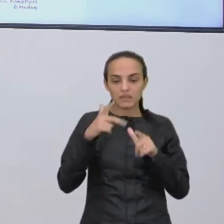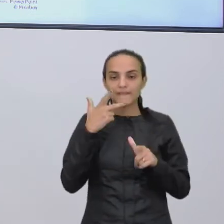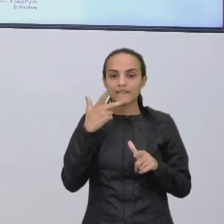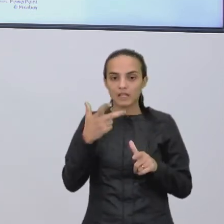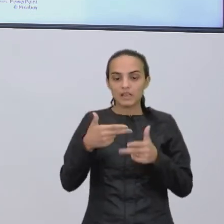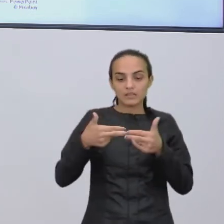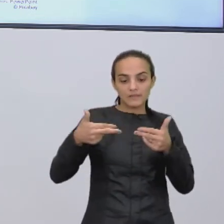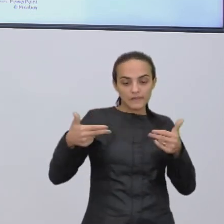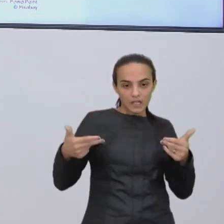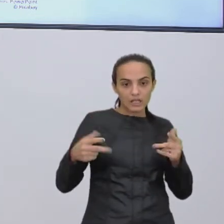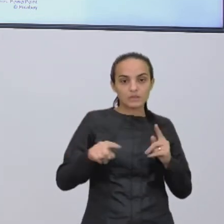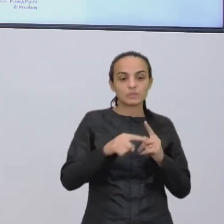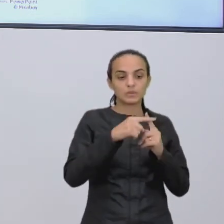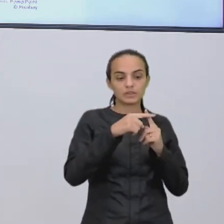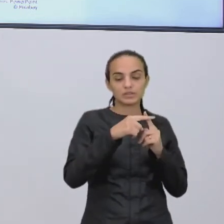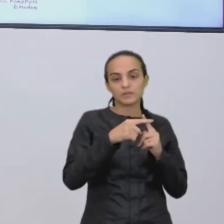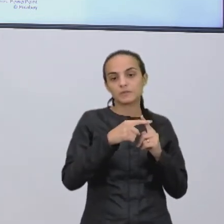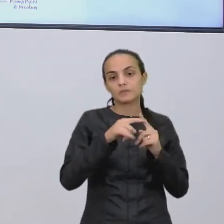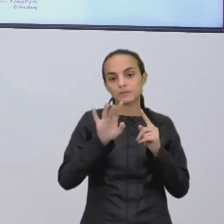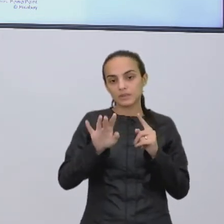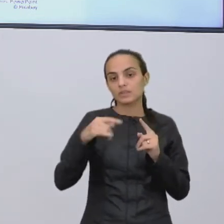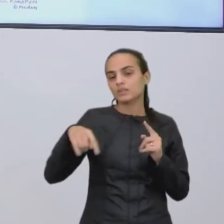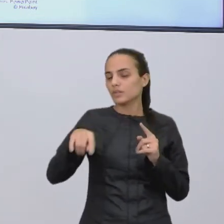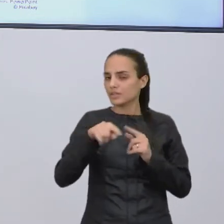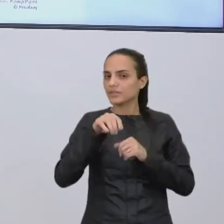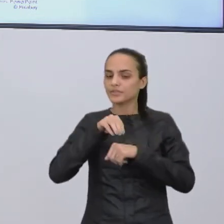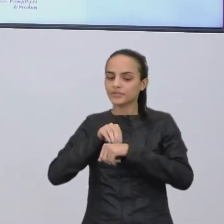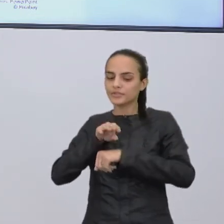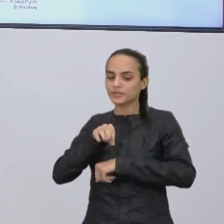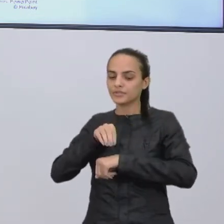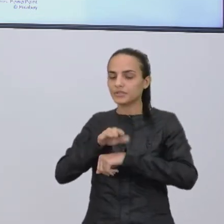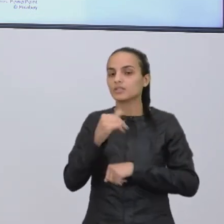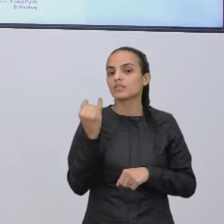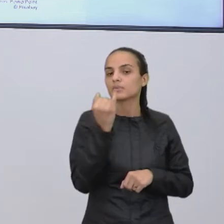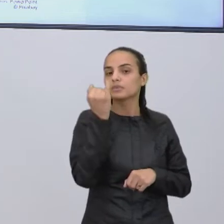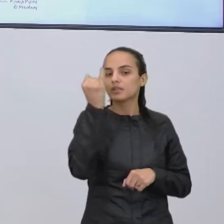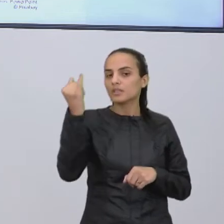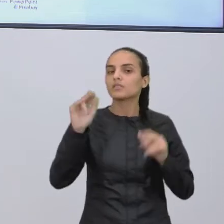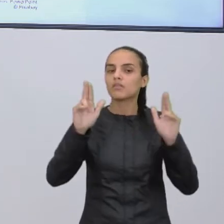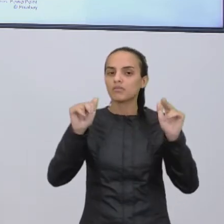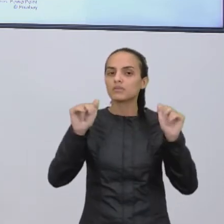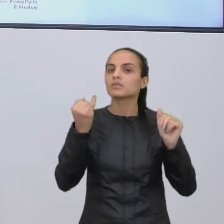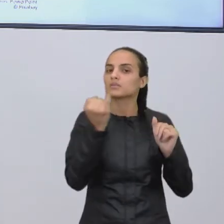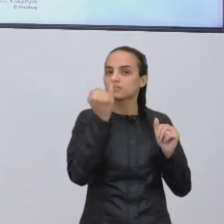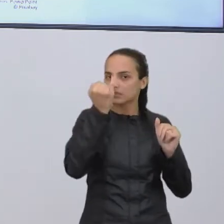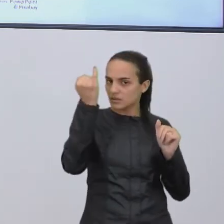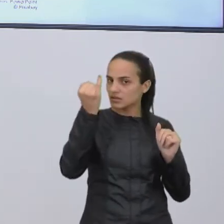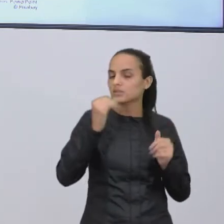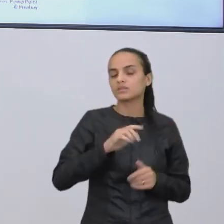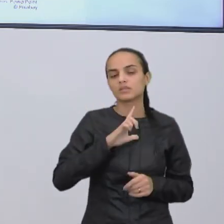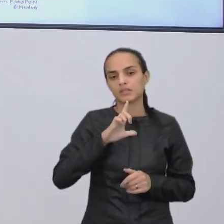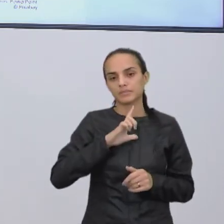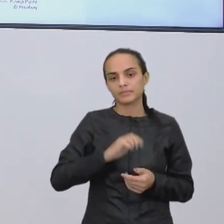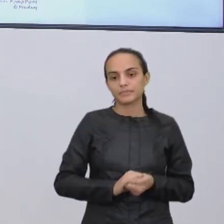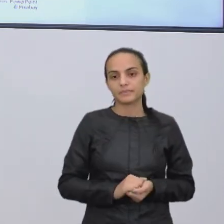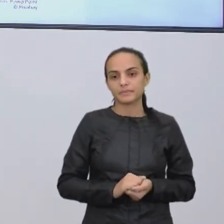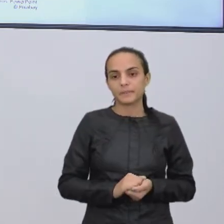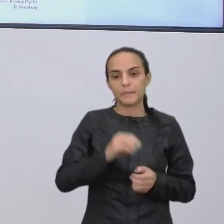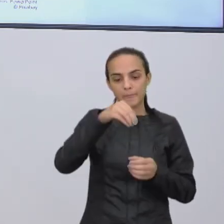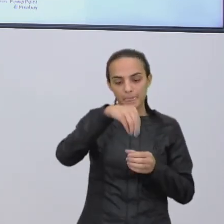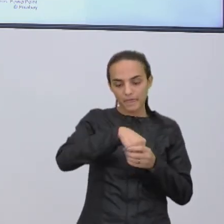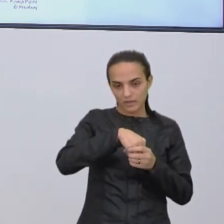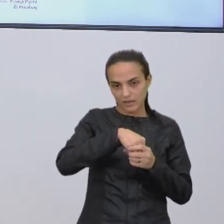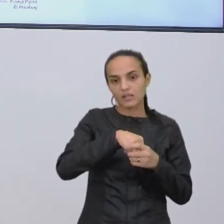né, muito sobre isso, e a gente sempre deixa a dica que é importante, né? É um assunto tão recorrente, tão rico, dentro aí da